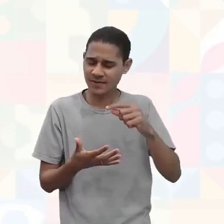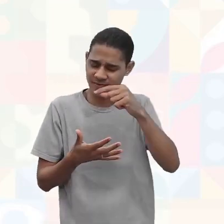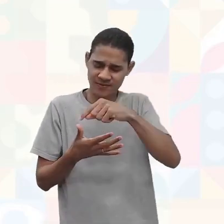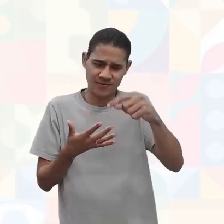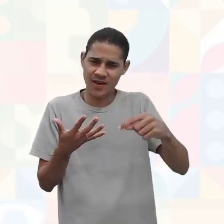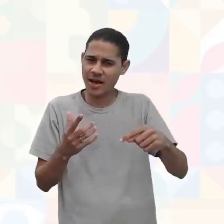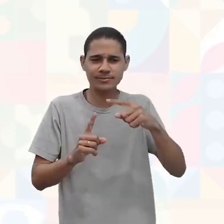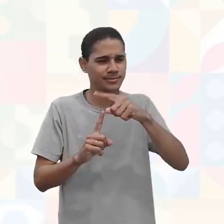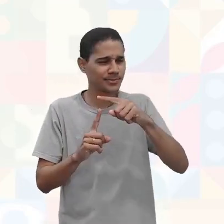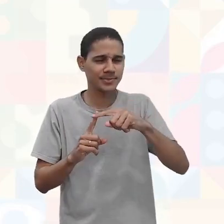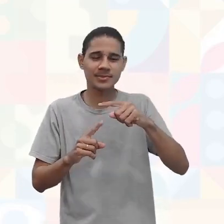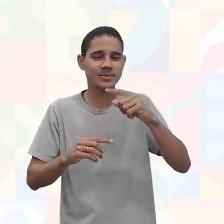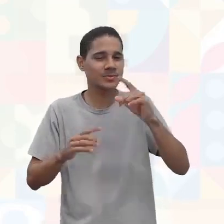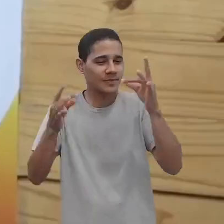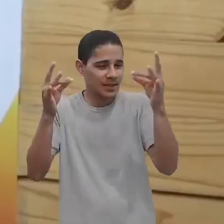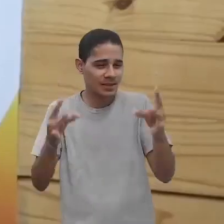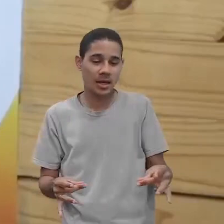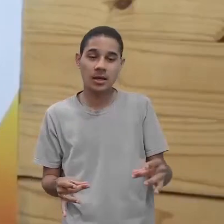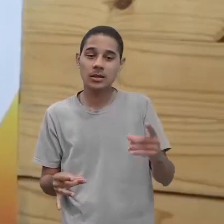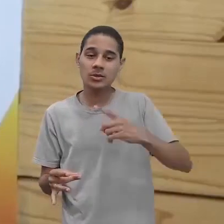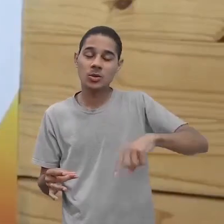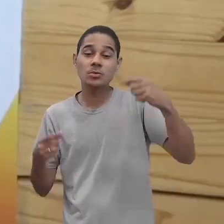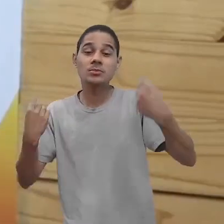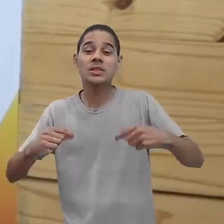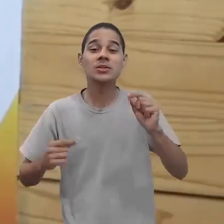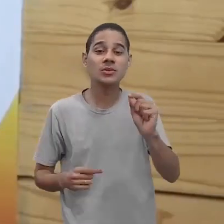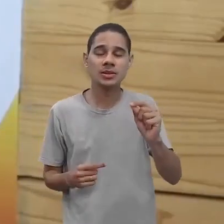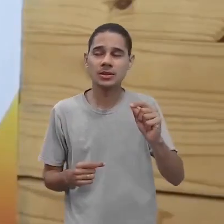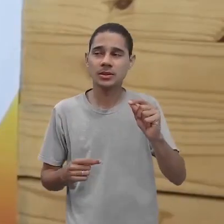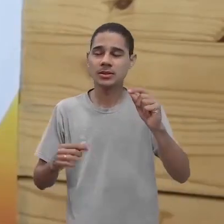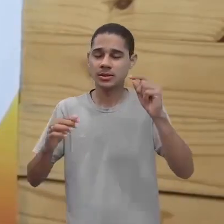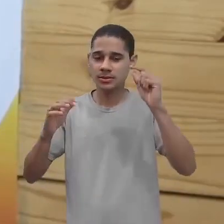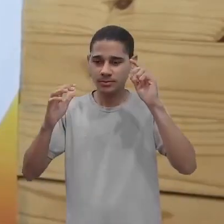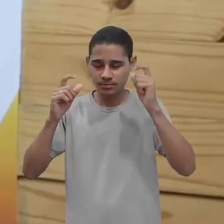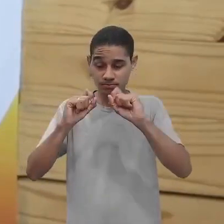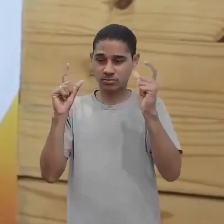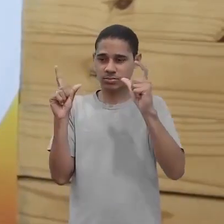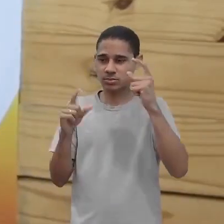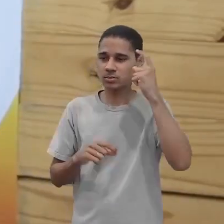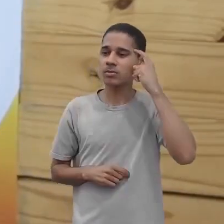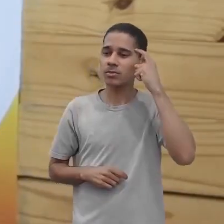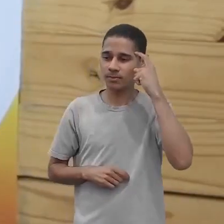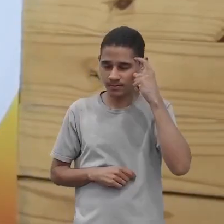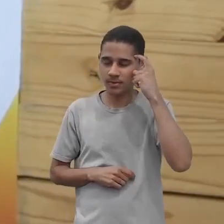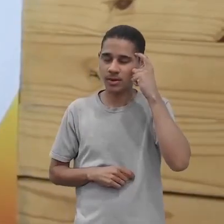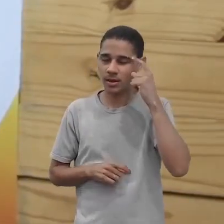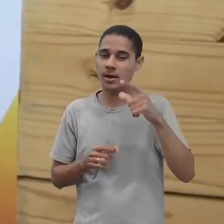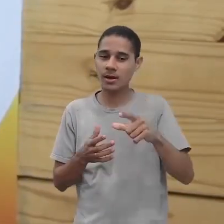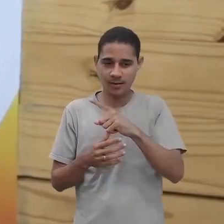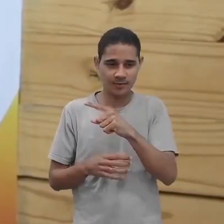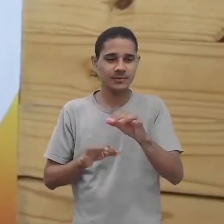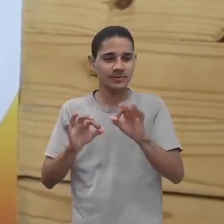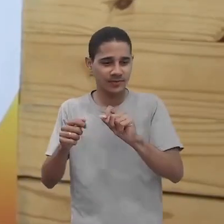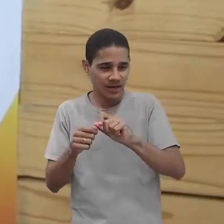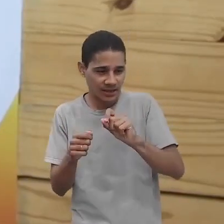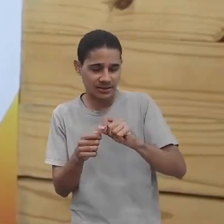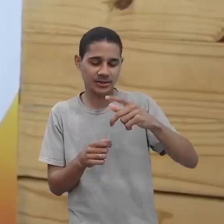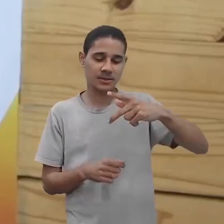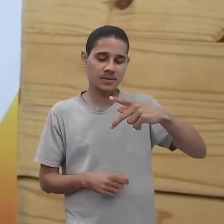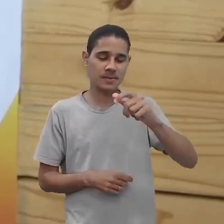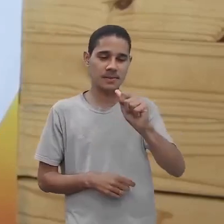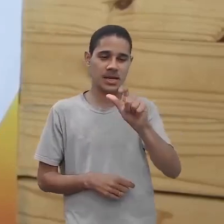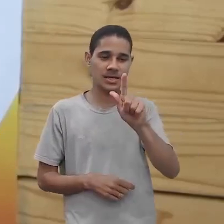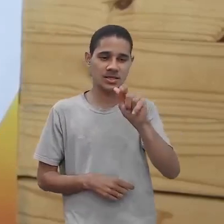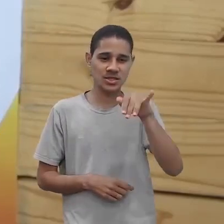de detalhes que a gente também precisa estar tendo e ficando atento ao fazer a paginação. Não é simplesmente a gente desenhar